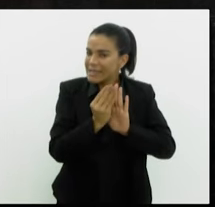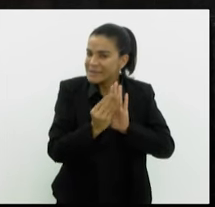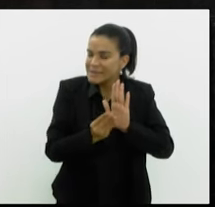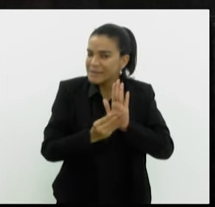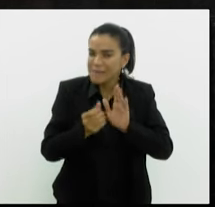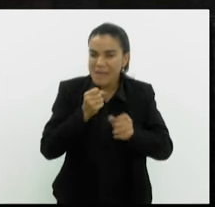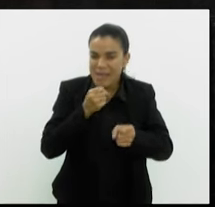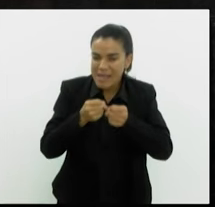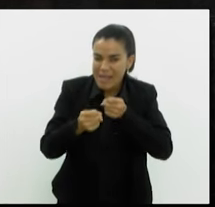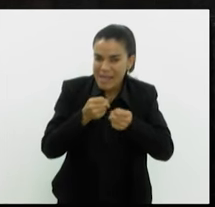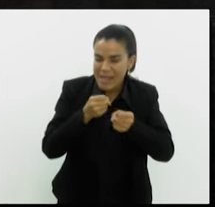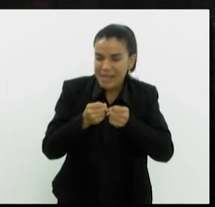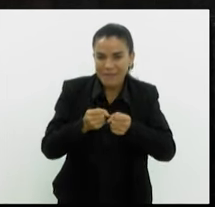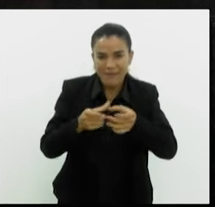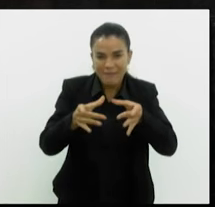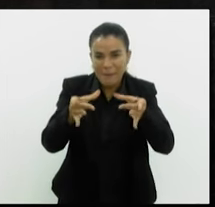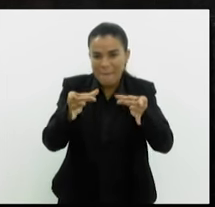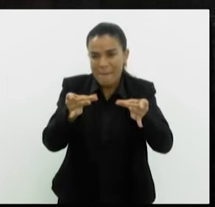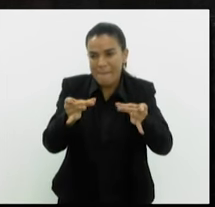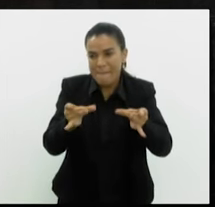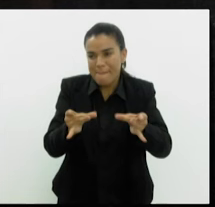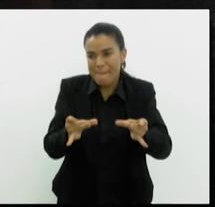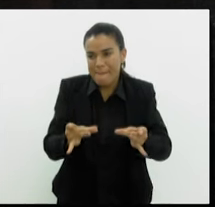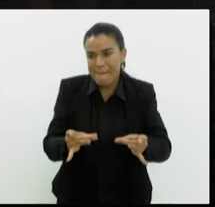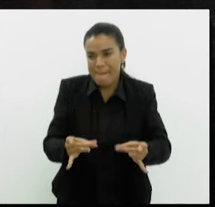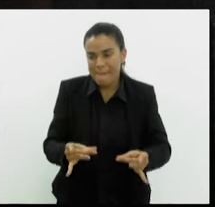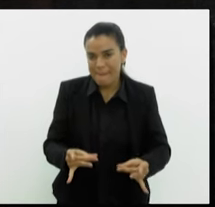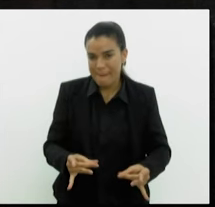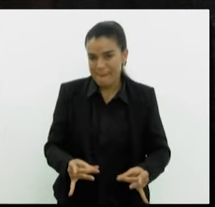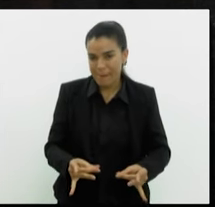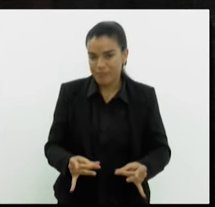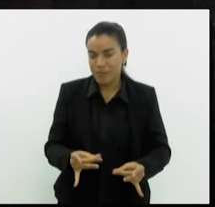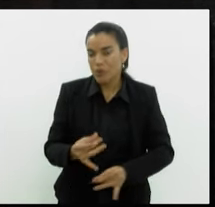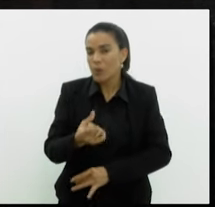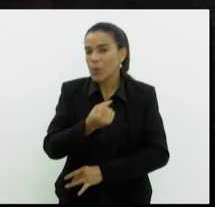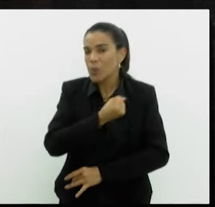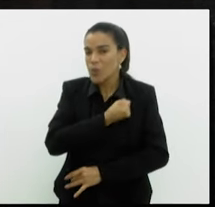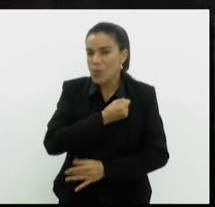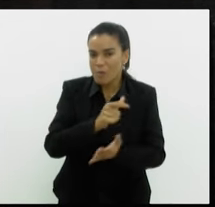ela está detalhada na página